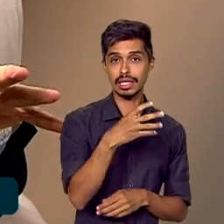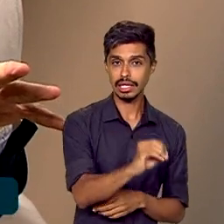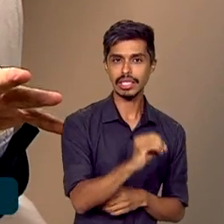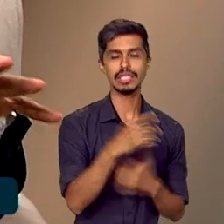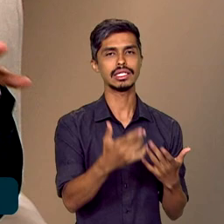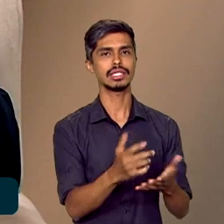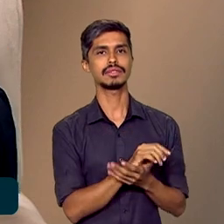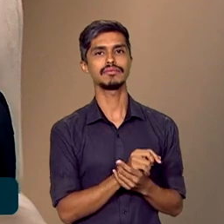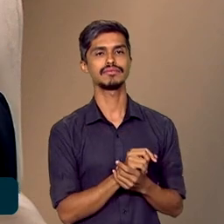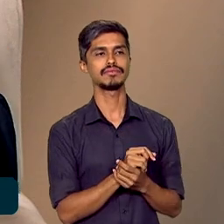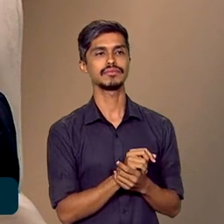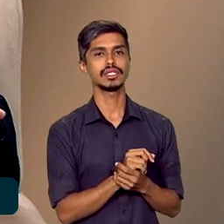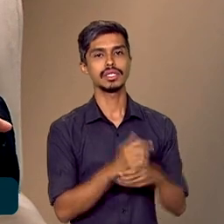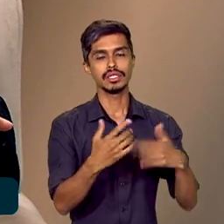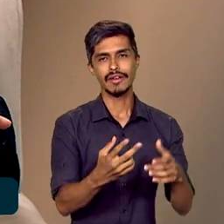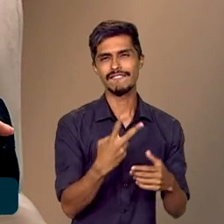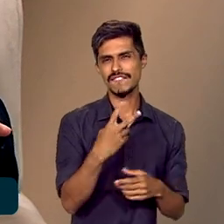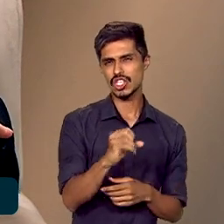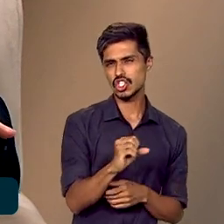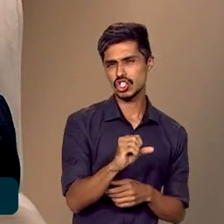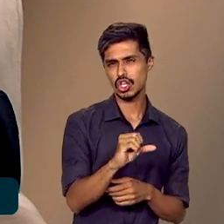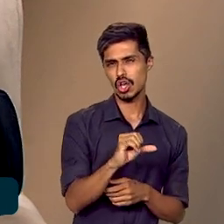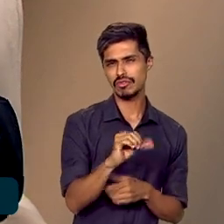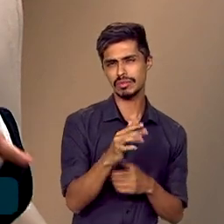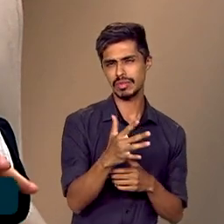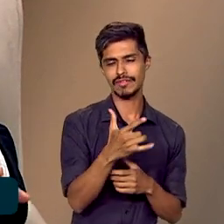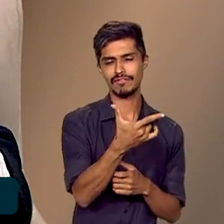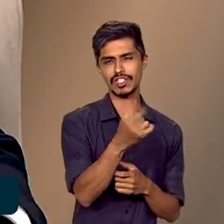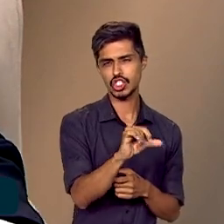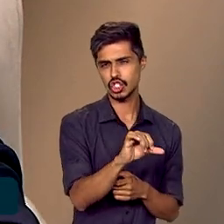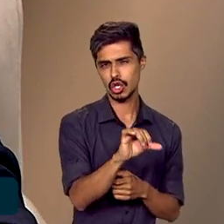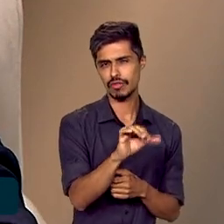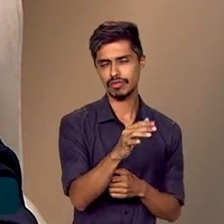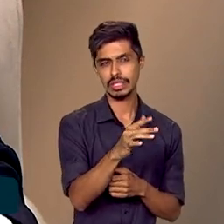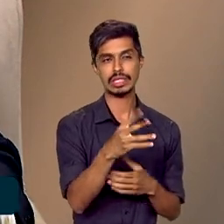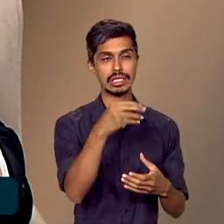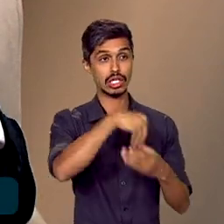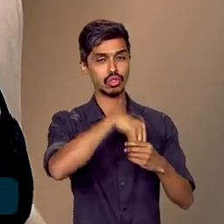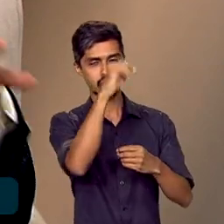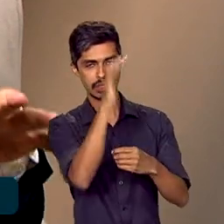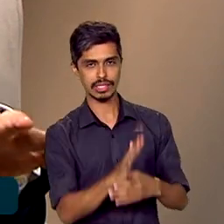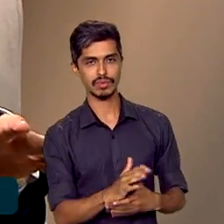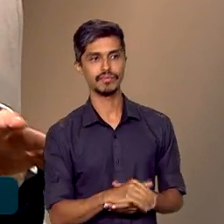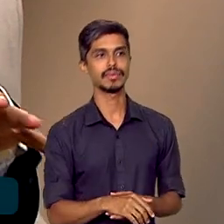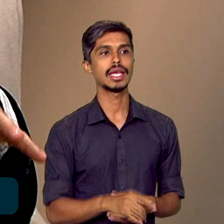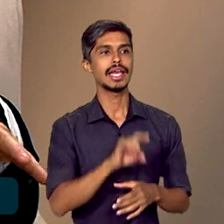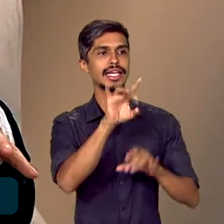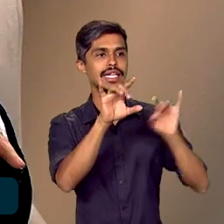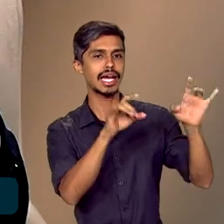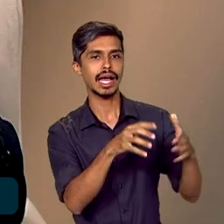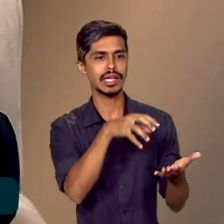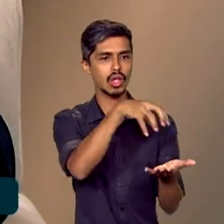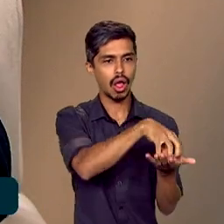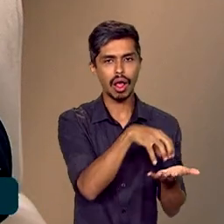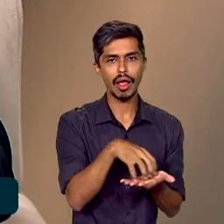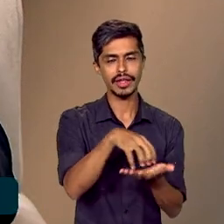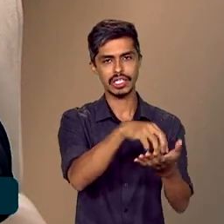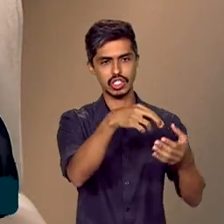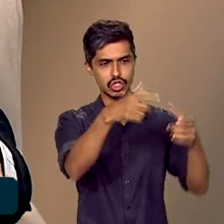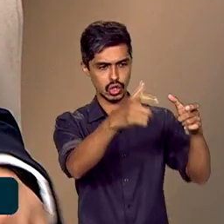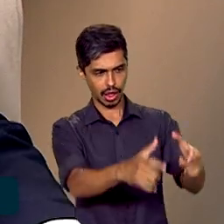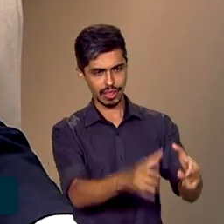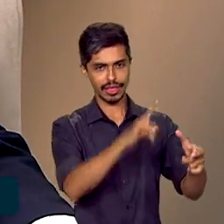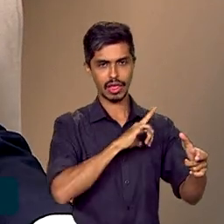superintendências regionais, 29 para ser mais preciso, em todo o Brasil. Em cada superintendência regional, a gente tem